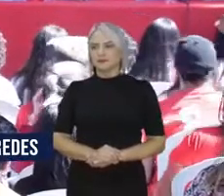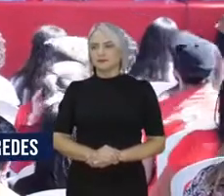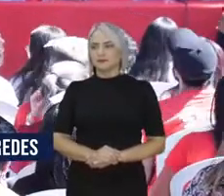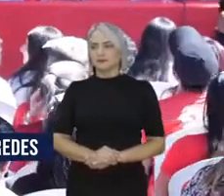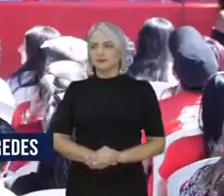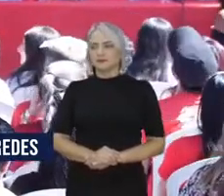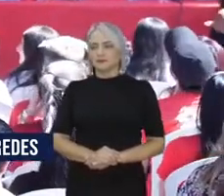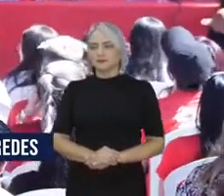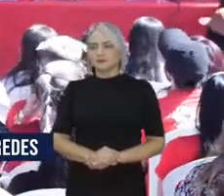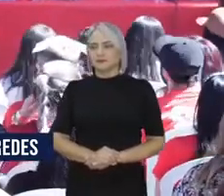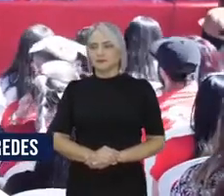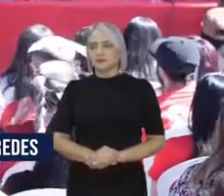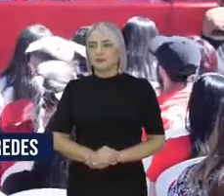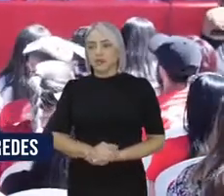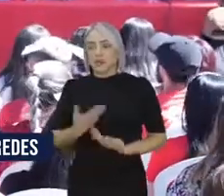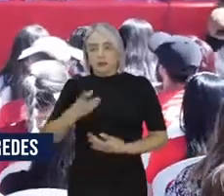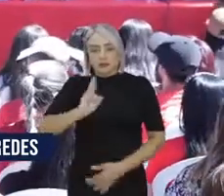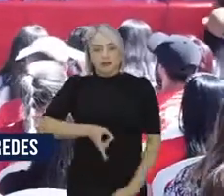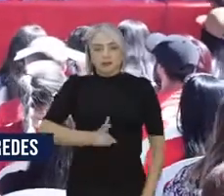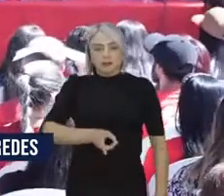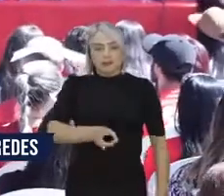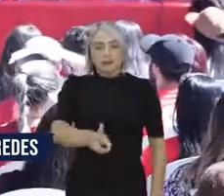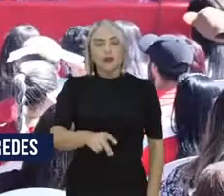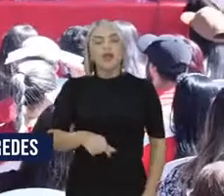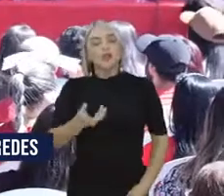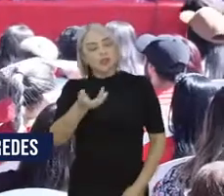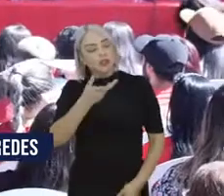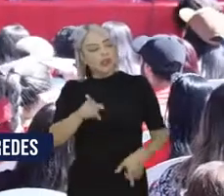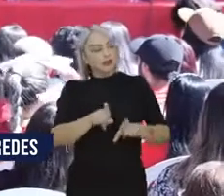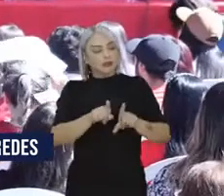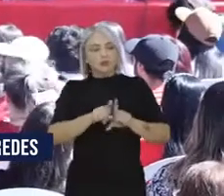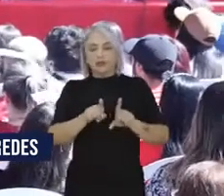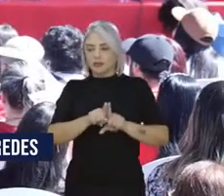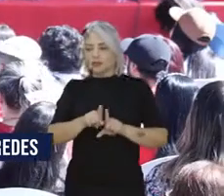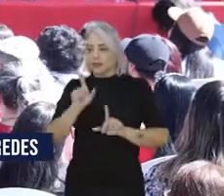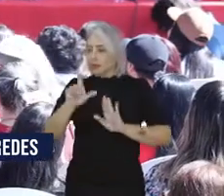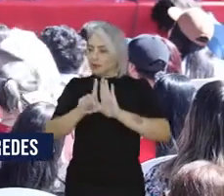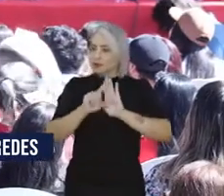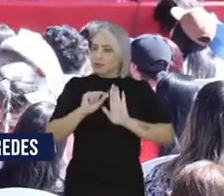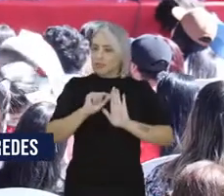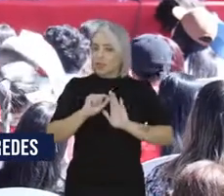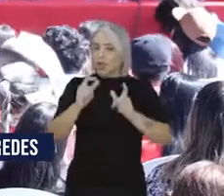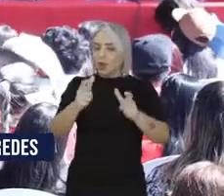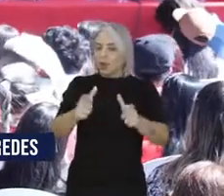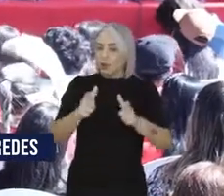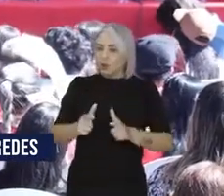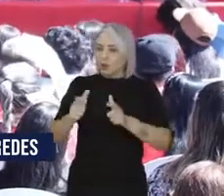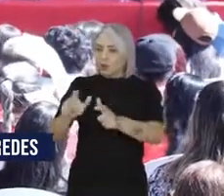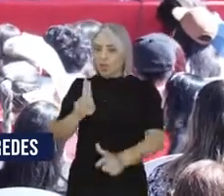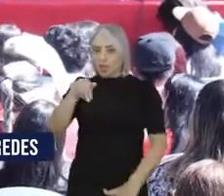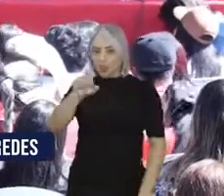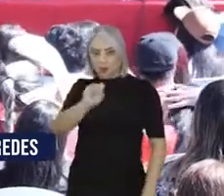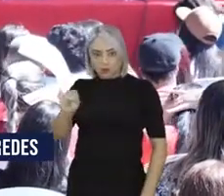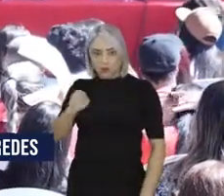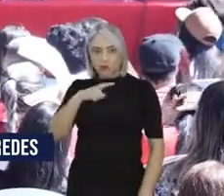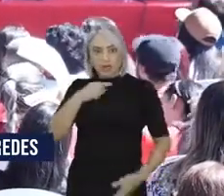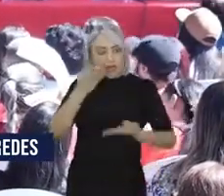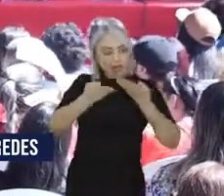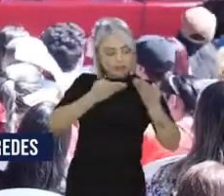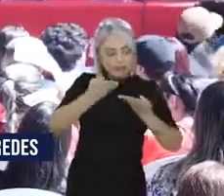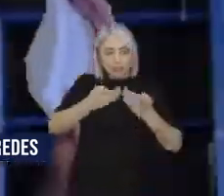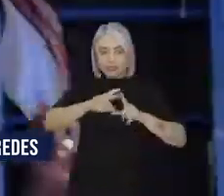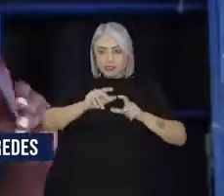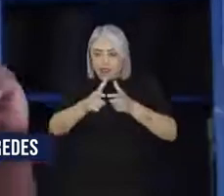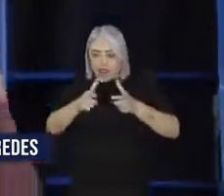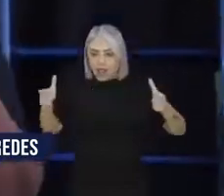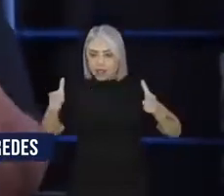Gente, para dar continuidade, eu queria também dar uma reforçada, né? Já falei os lugares que a UNAS atende, são muitos lugares. Como eu disse, a UNAS é grande. E a UNAS